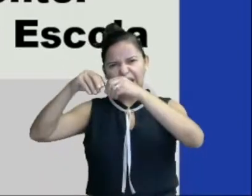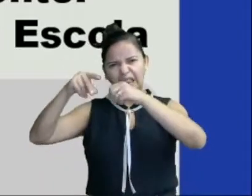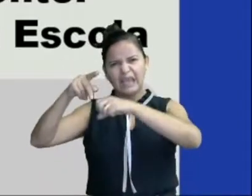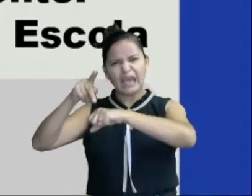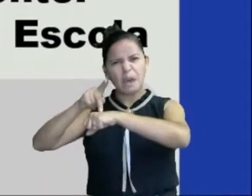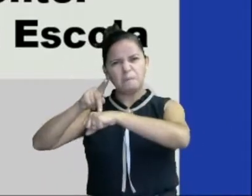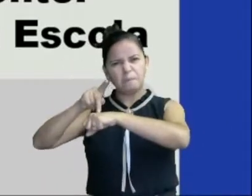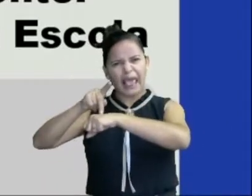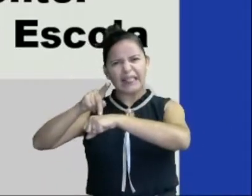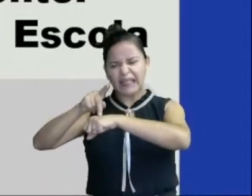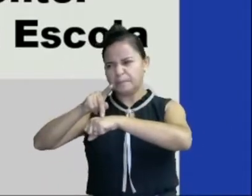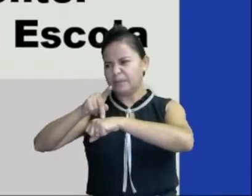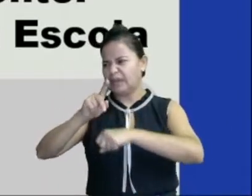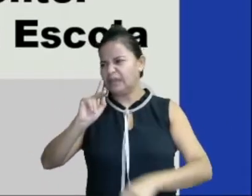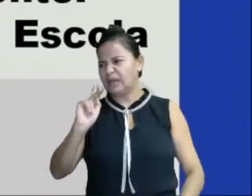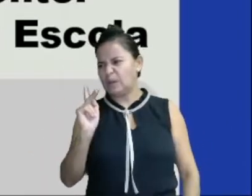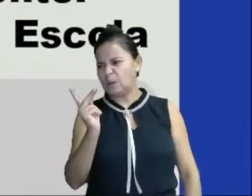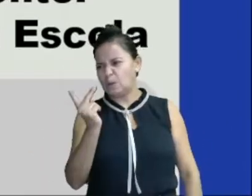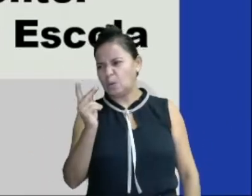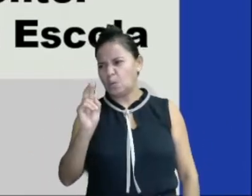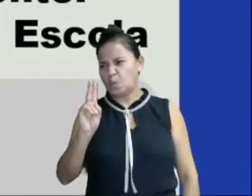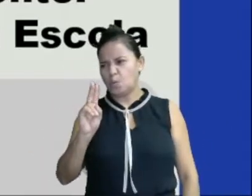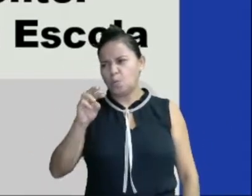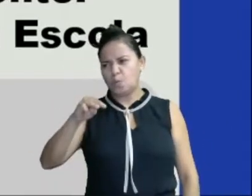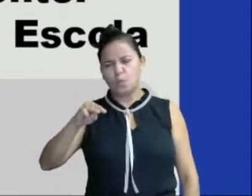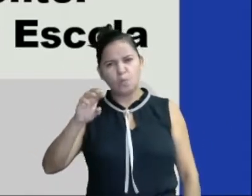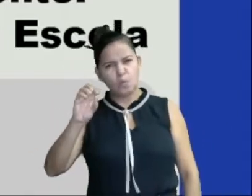de solo é muito rico em nutrientes, pois